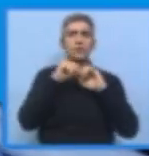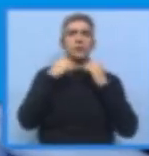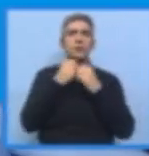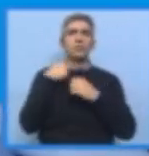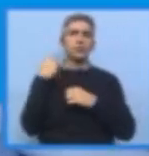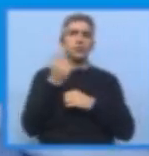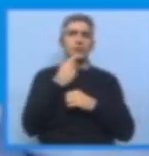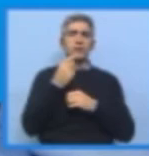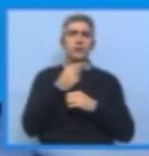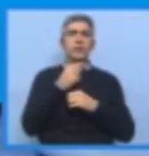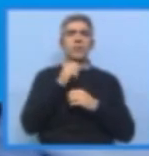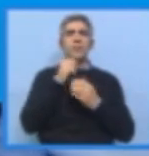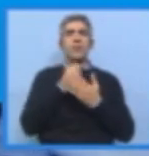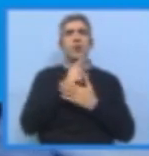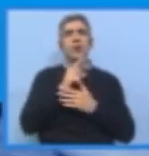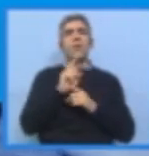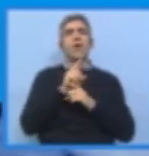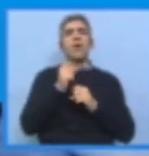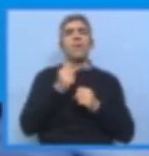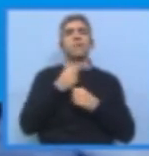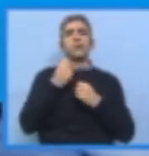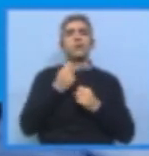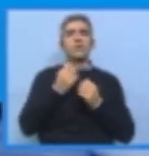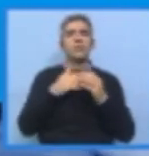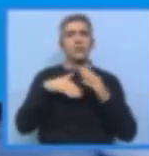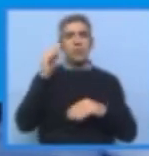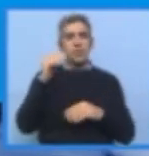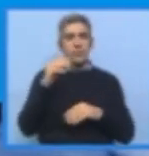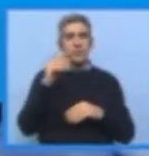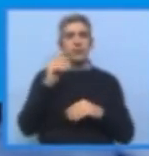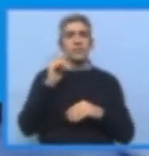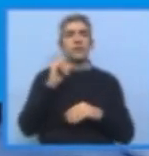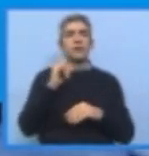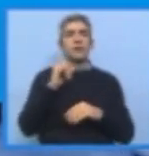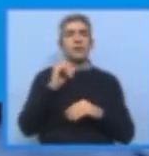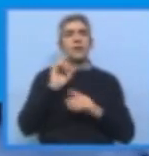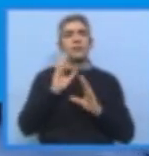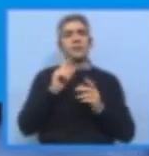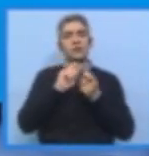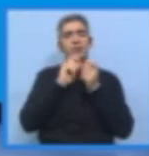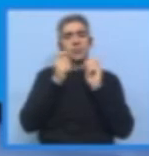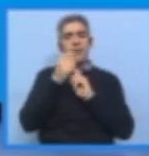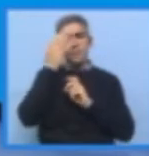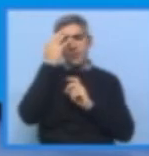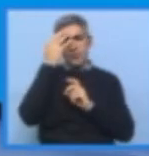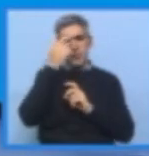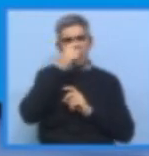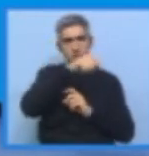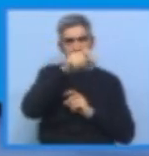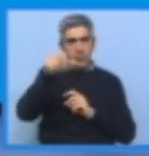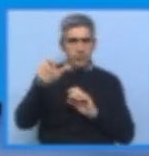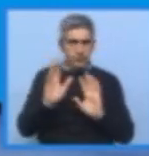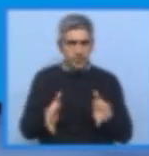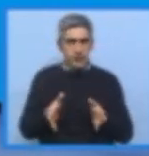e, portanto, a morte será um insucesso, digamos assim. Eu penso que tem que haver uma mudança de mentalidades, porque